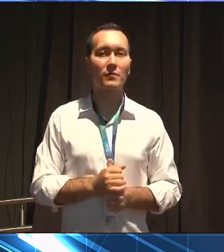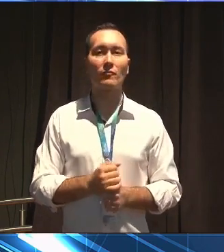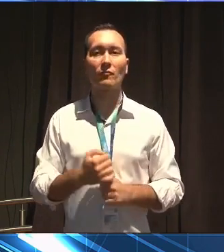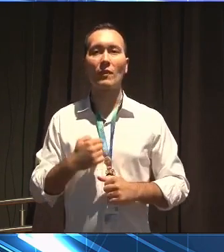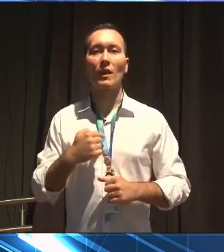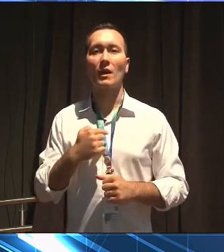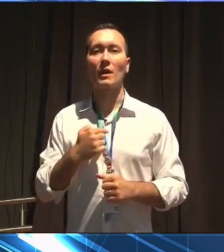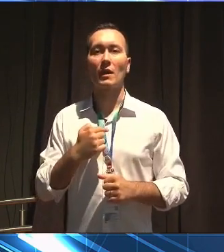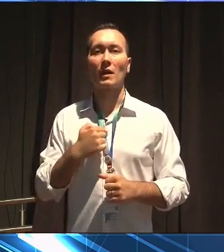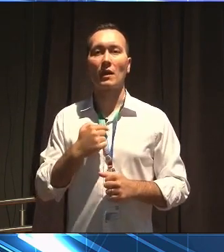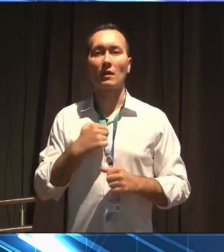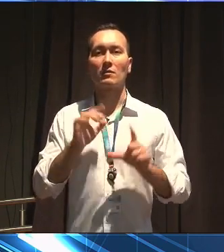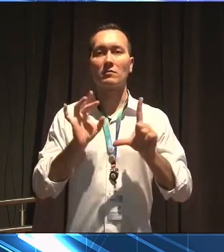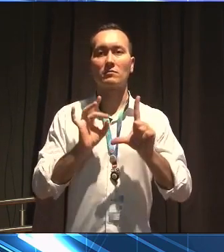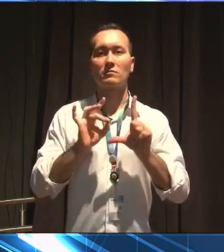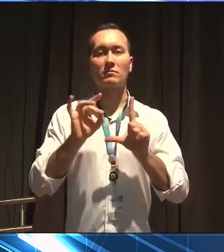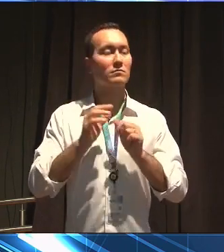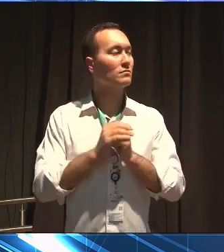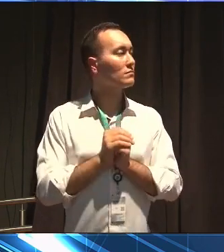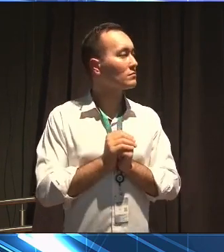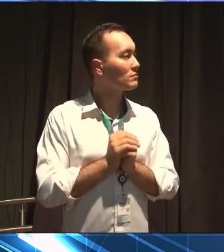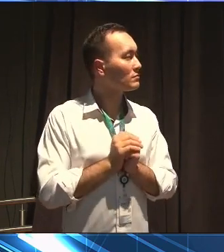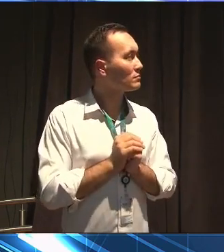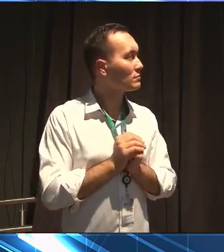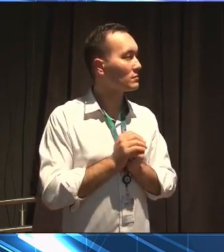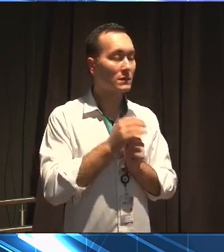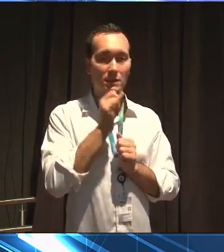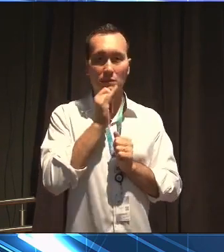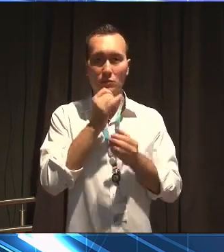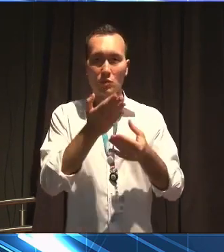compartilhar, para não compartilhar, desculpa, para não compartilhar